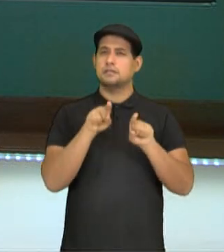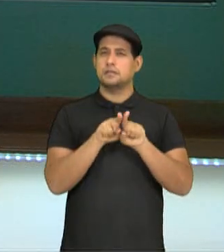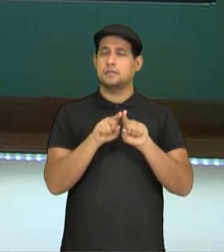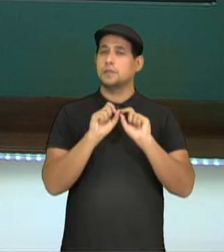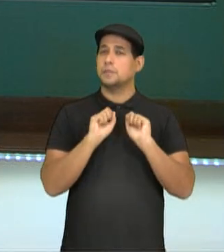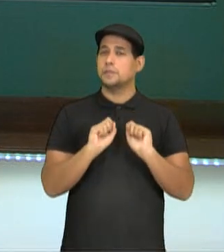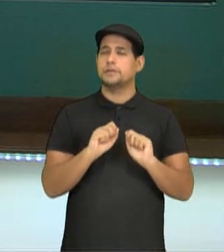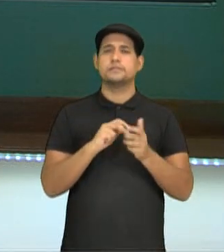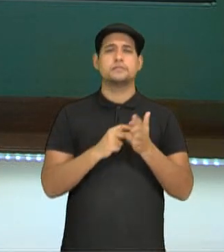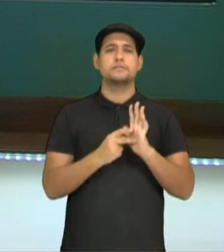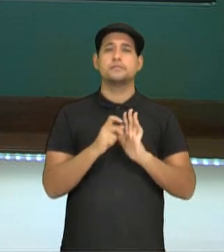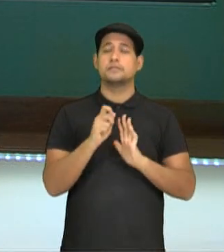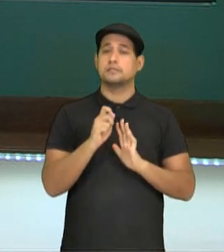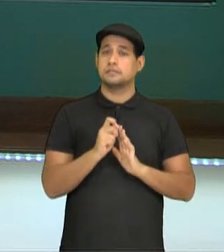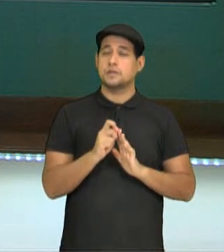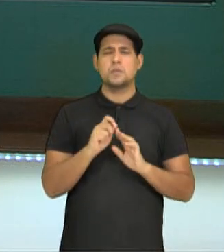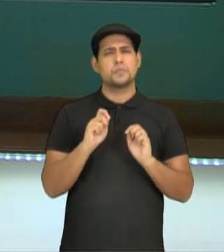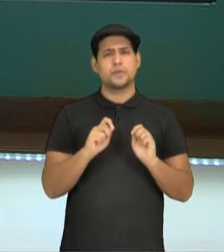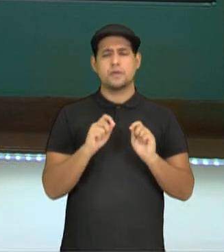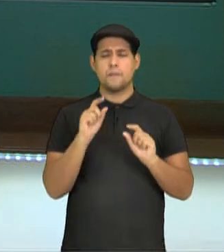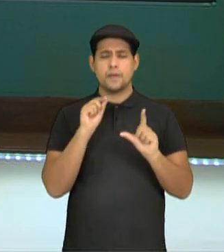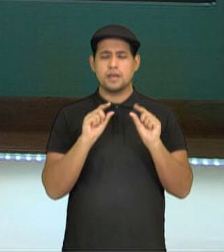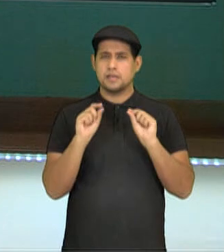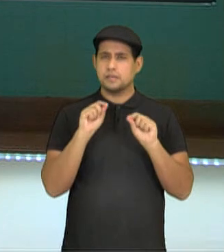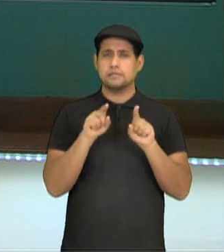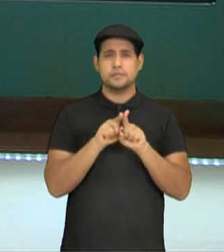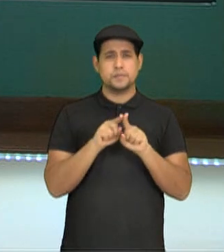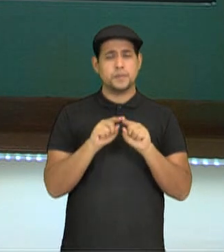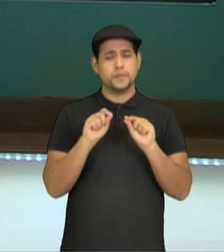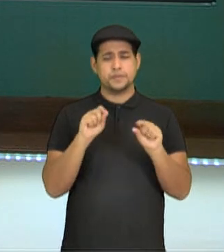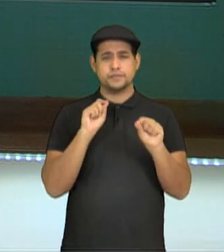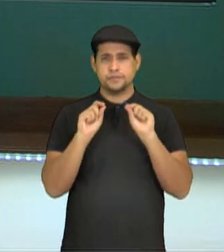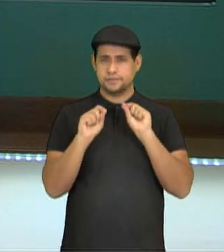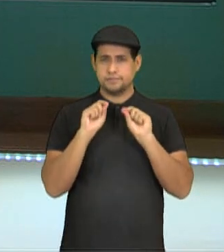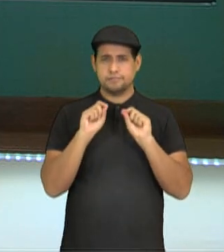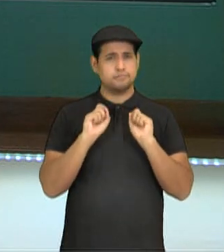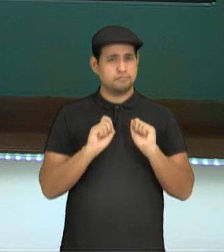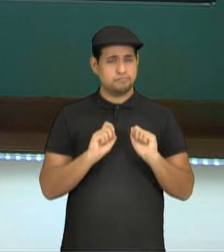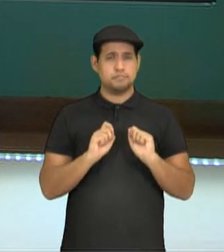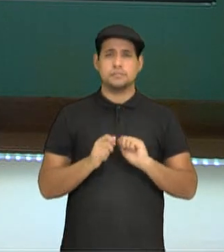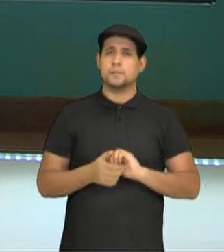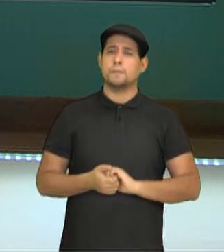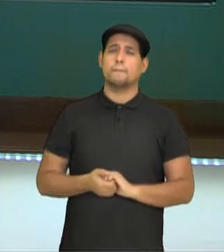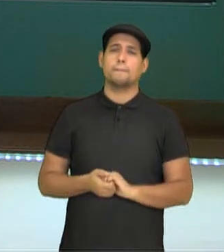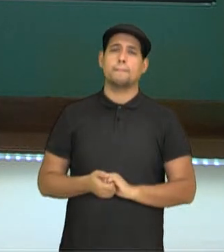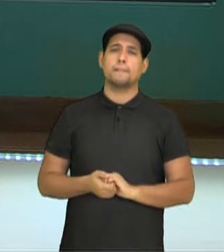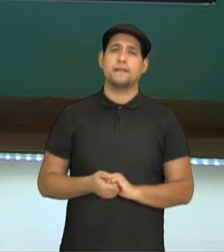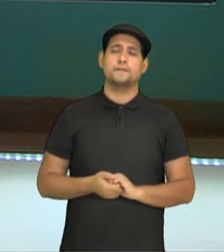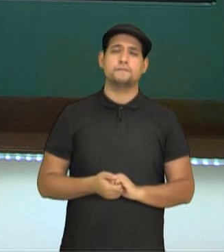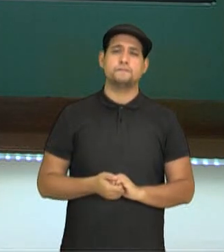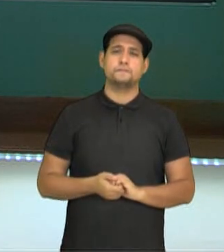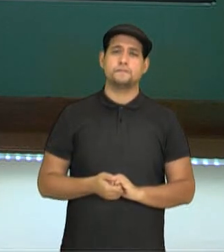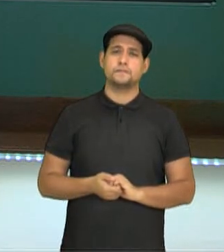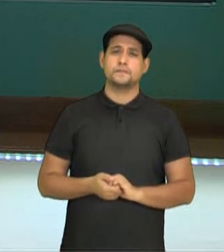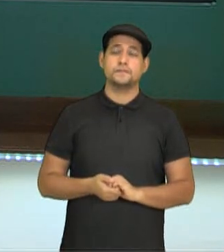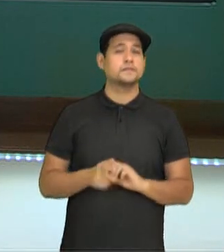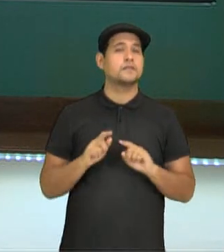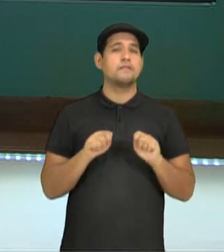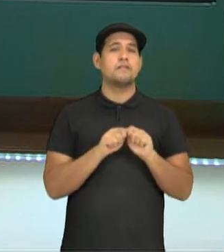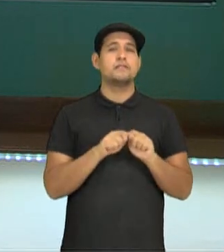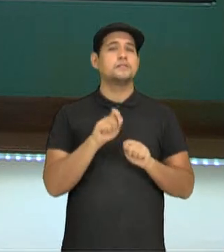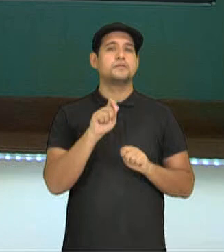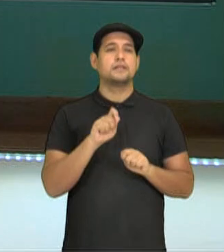até ser um palitinho, um boneco de palito. Pode, professora? Pode sim. Então, você